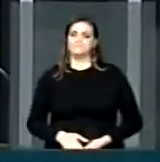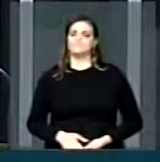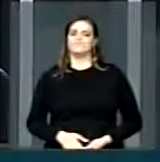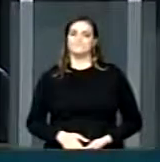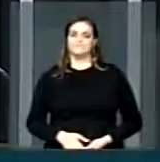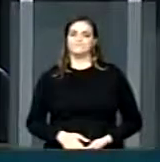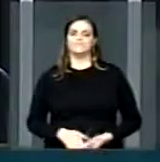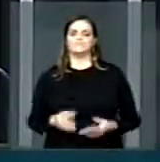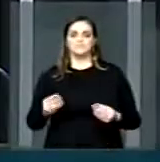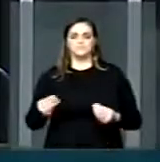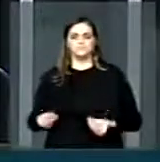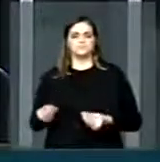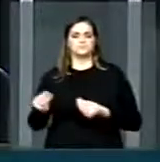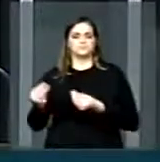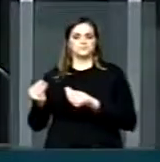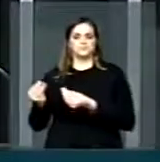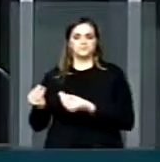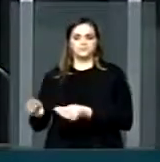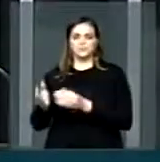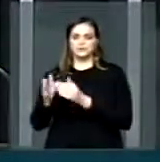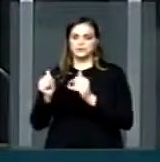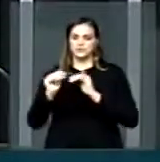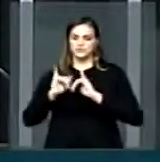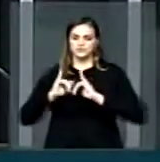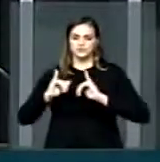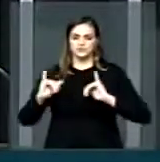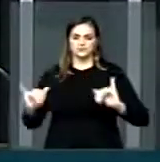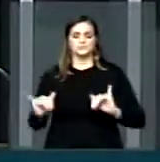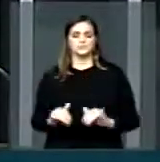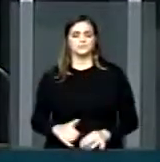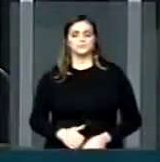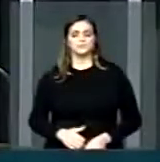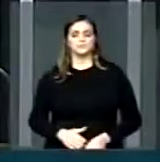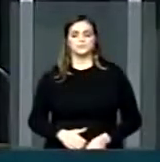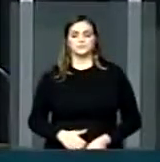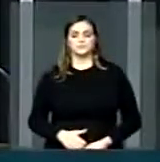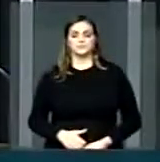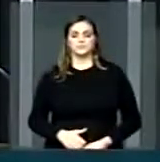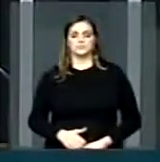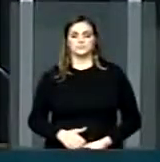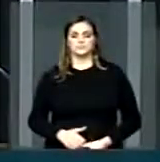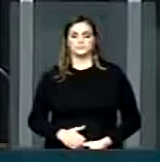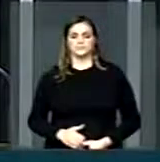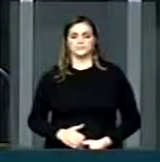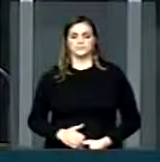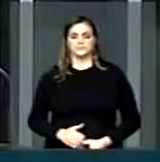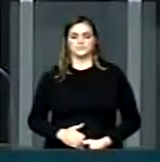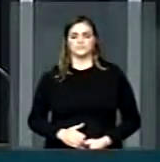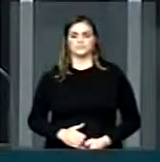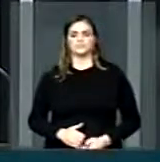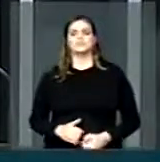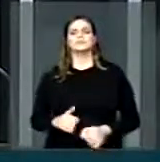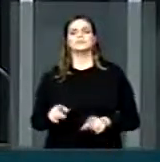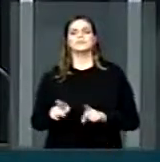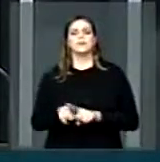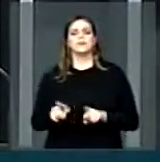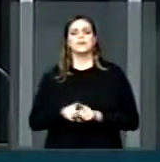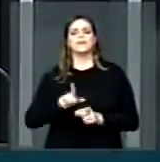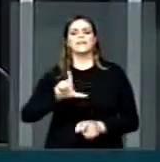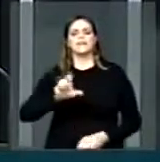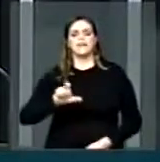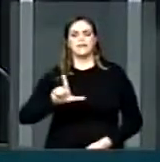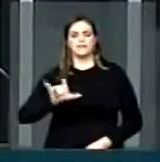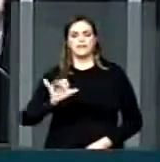ver esse pronunciamento divulgado. Outro é que problema de leilões das